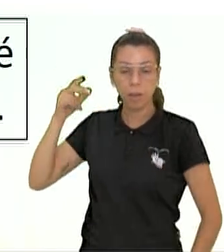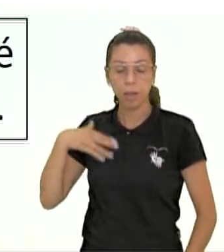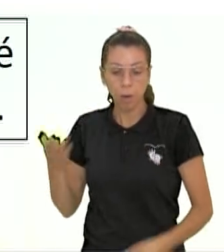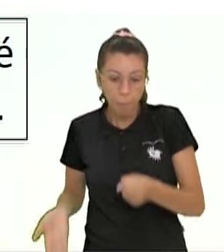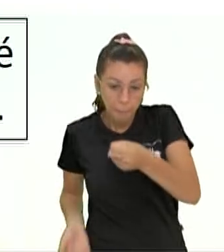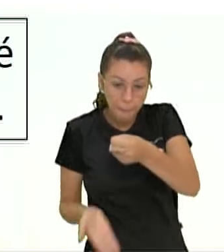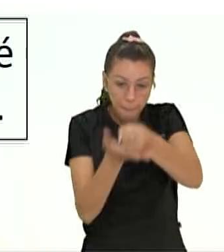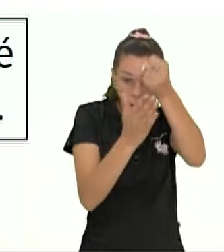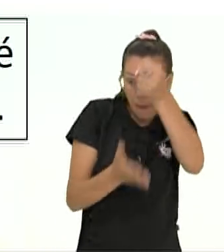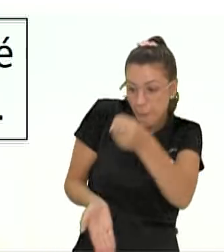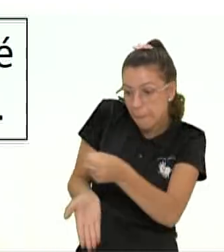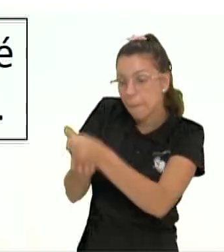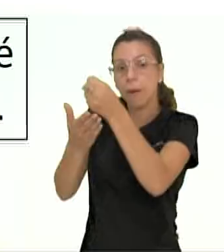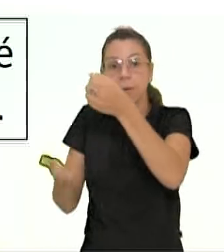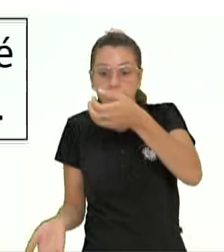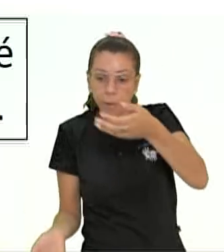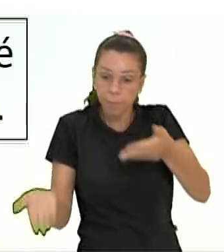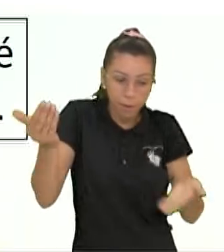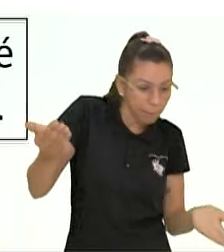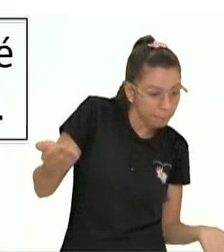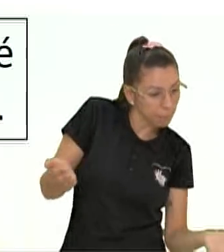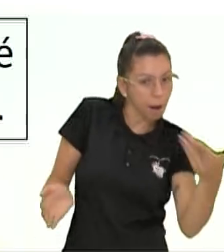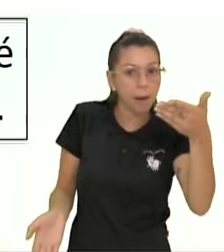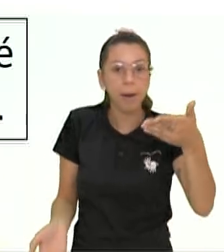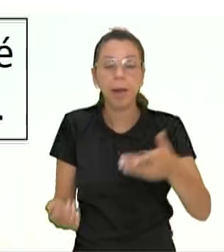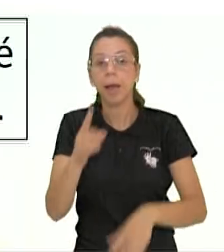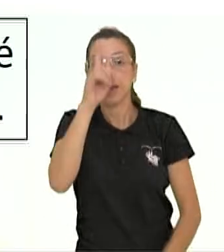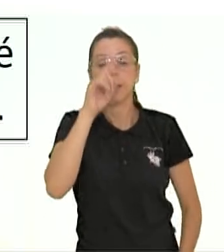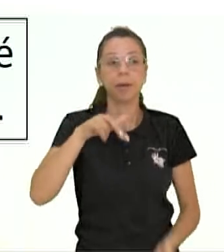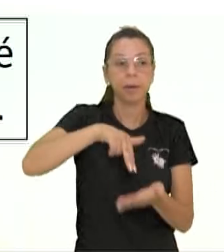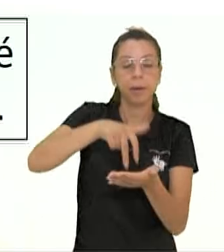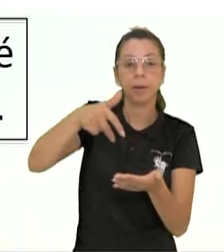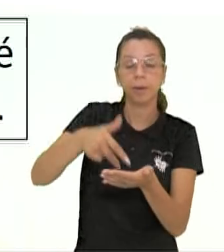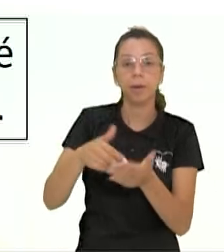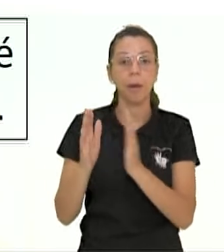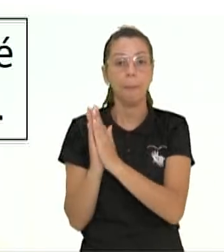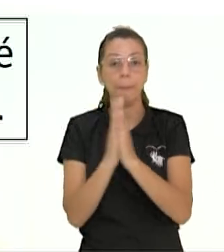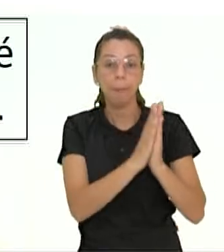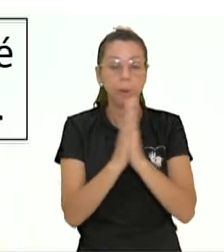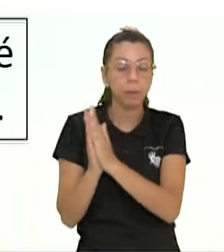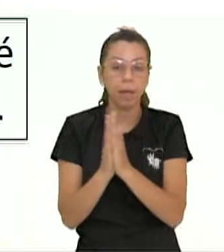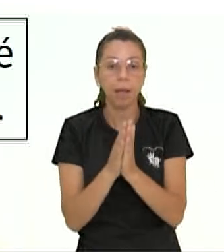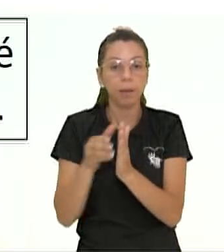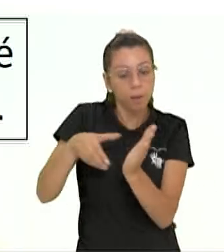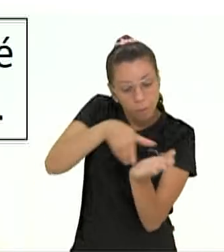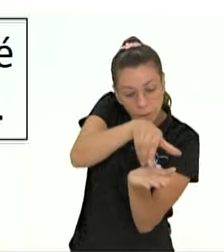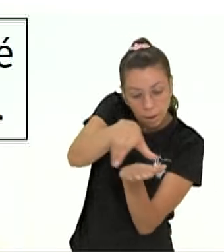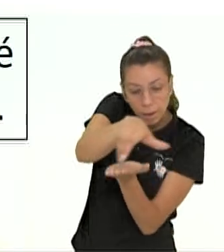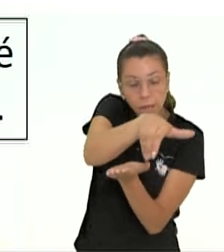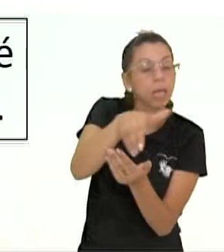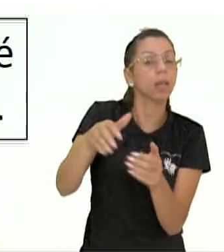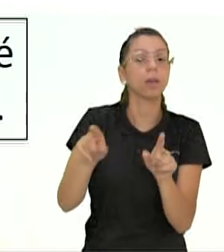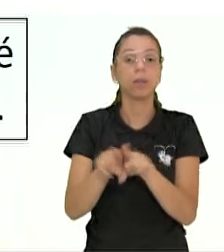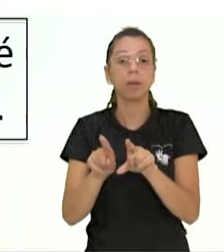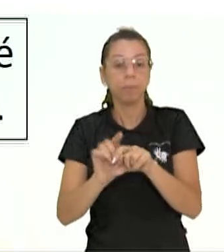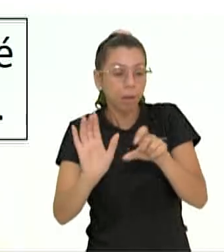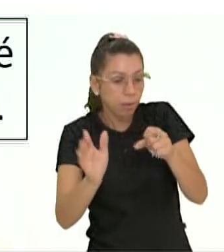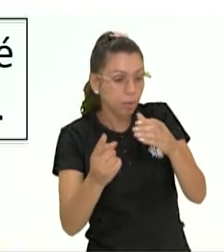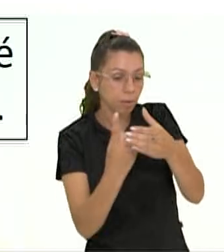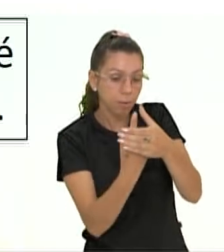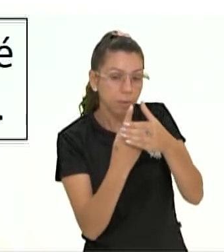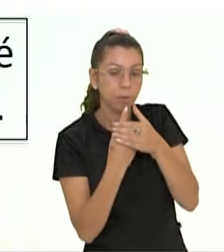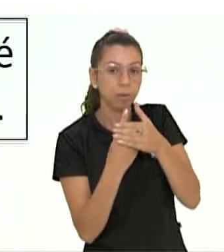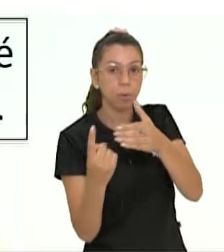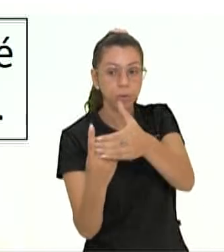passando pro outro. Várias brincadeiras, amarelinha, boneca, brincar de carrinho, brincar de esconde-esconde, também é uma